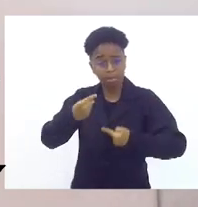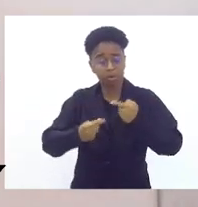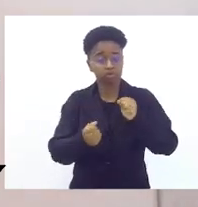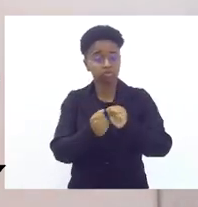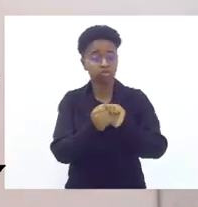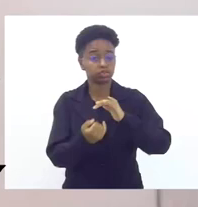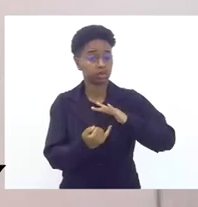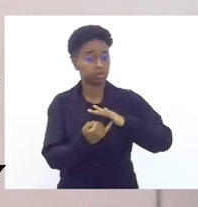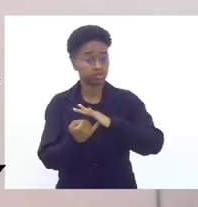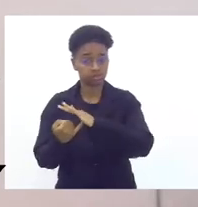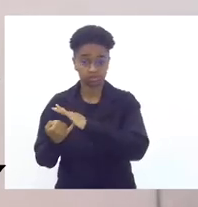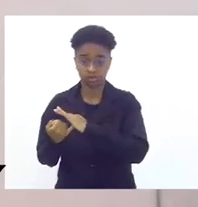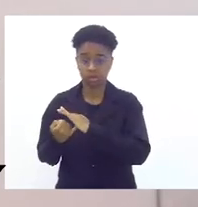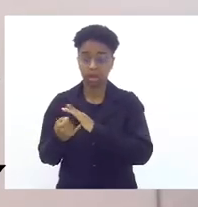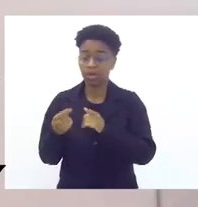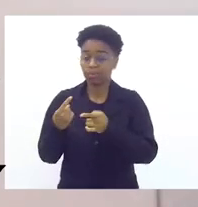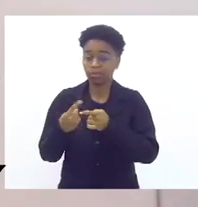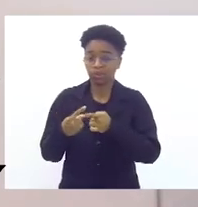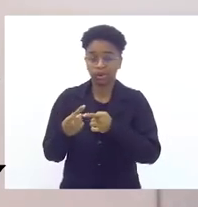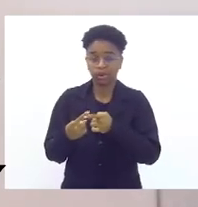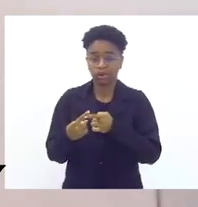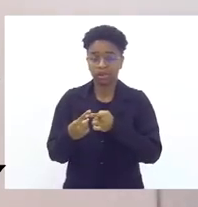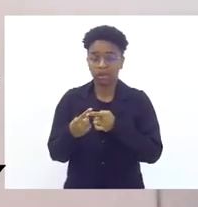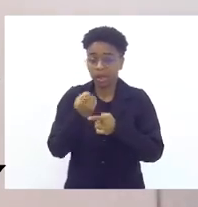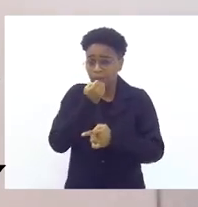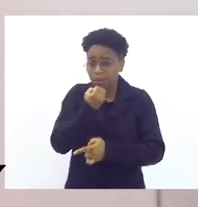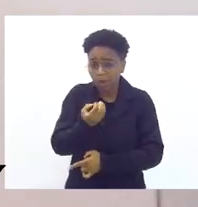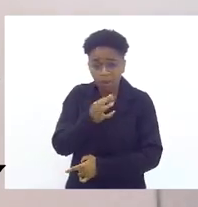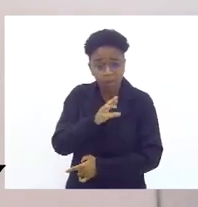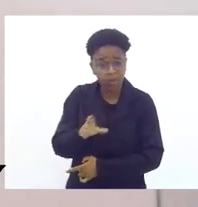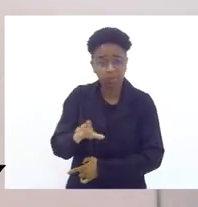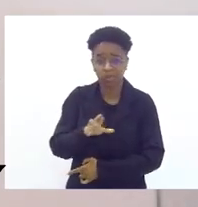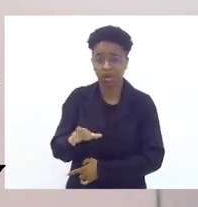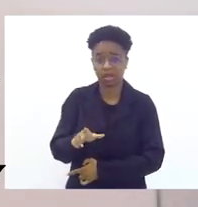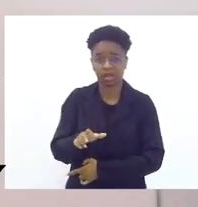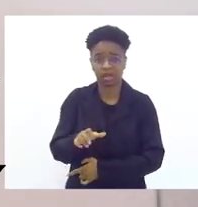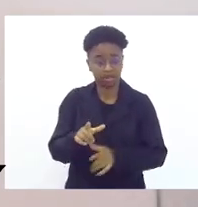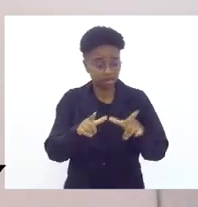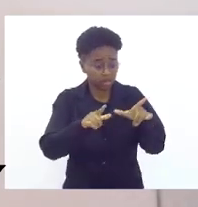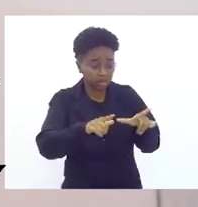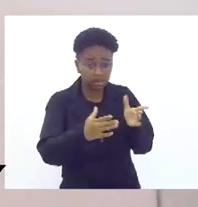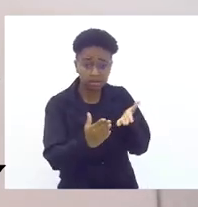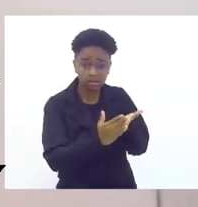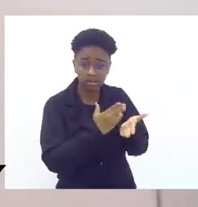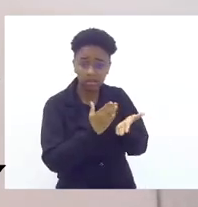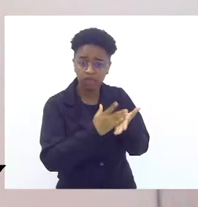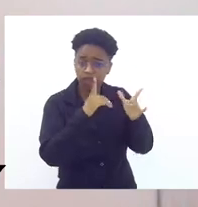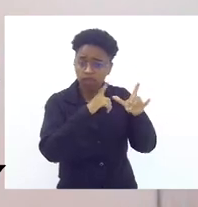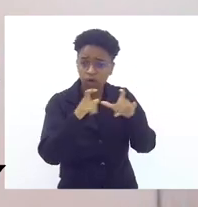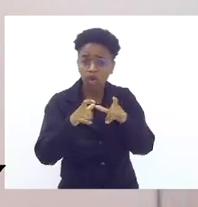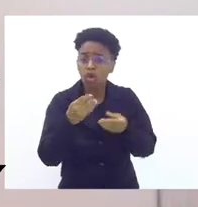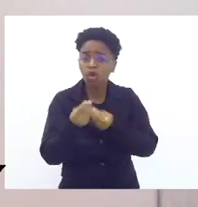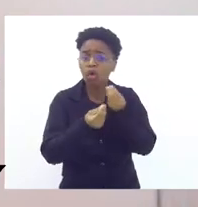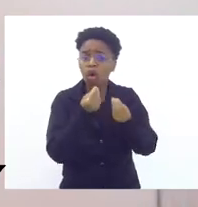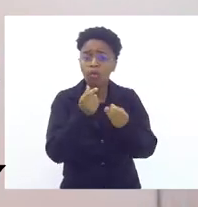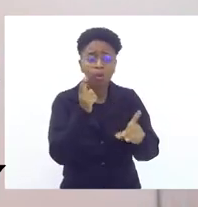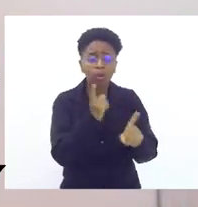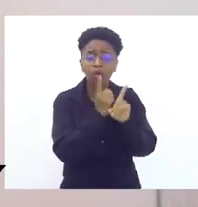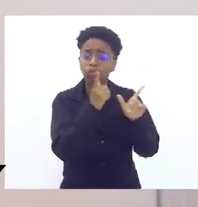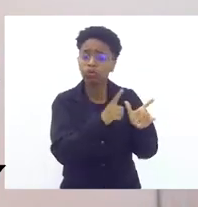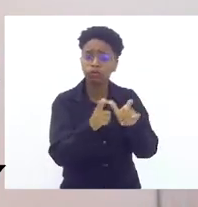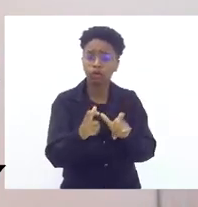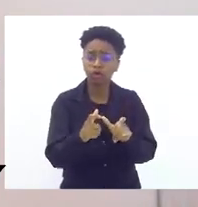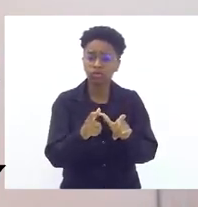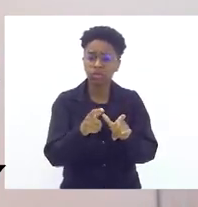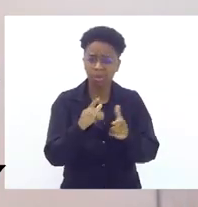porque não é razoável que um álbum de fotografia construído sabe lá como seja